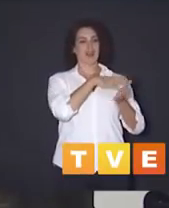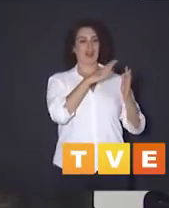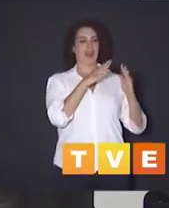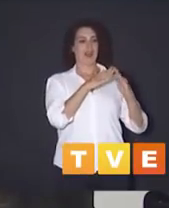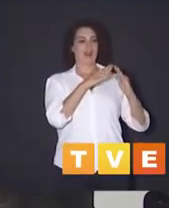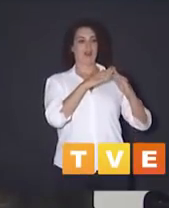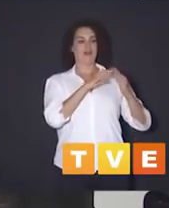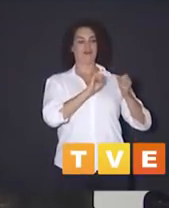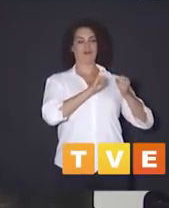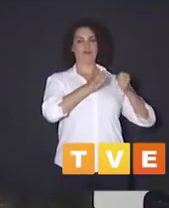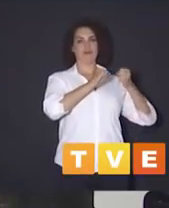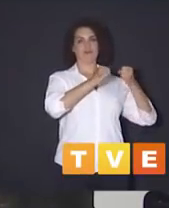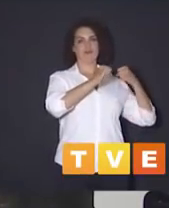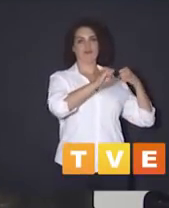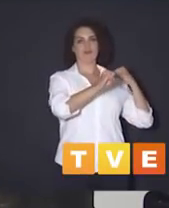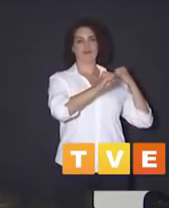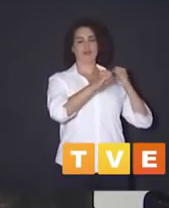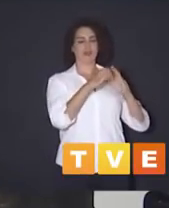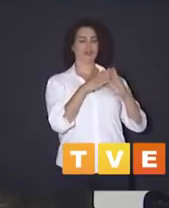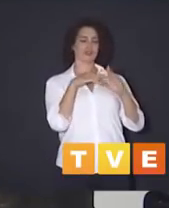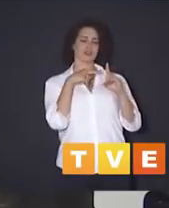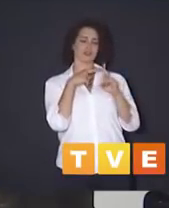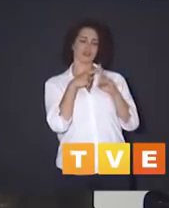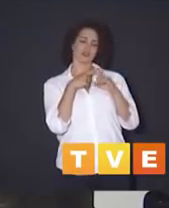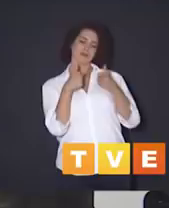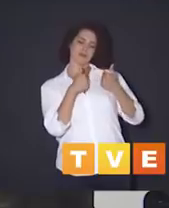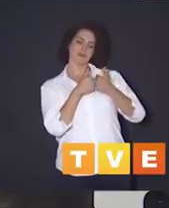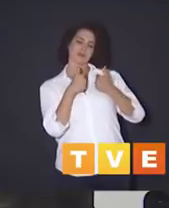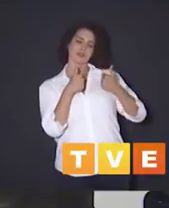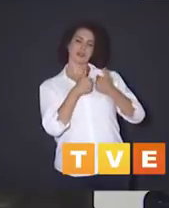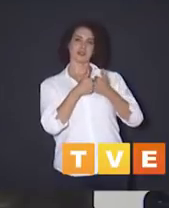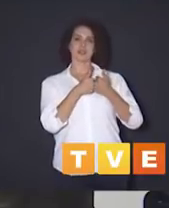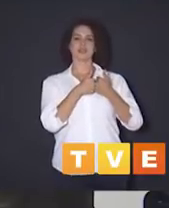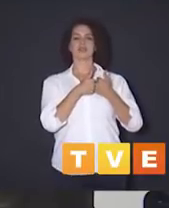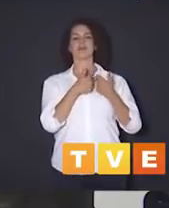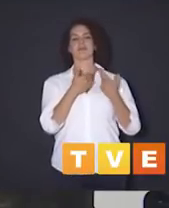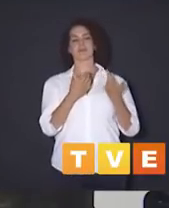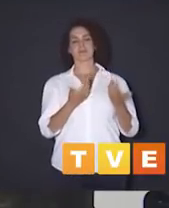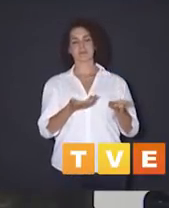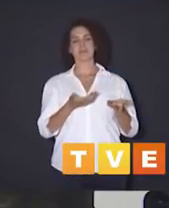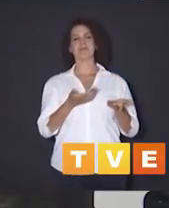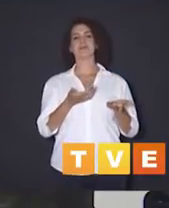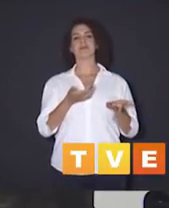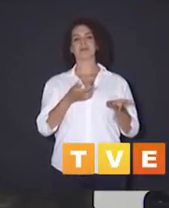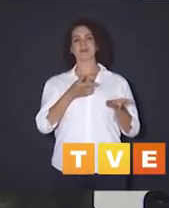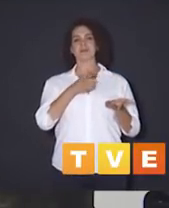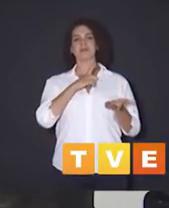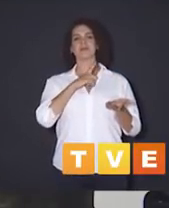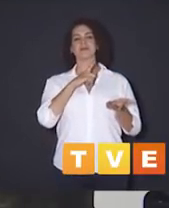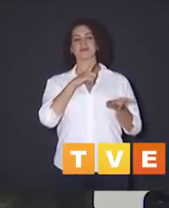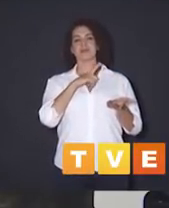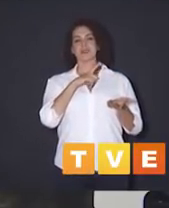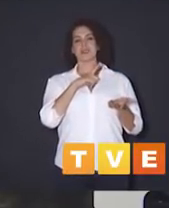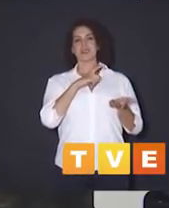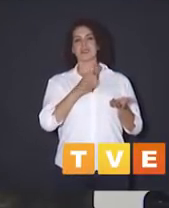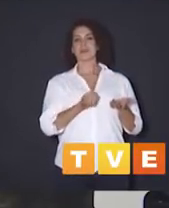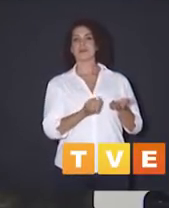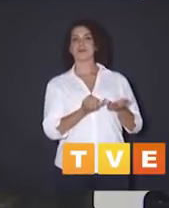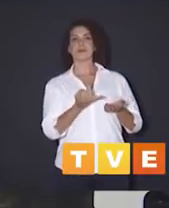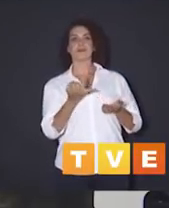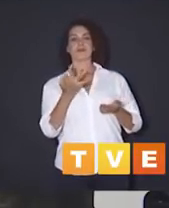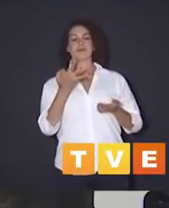a capelinha da fazenda a senzala tem muitos muitas igrejas